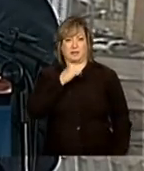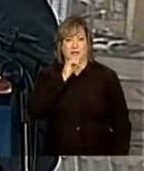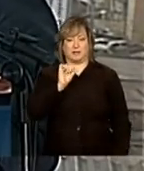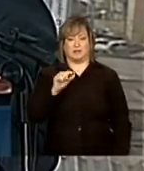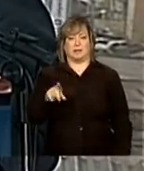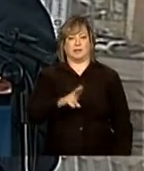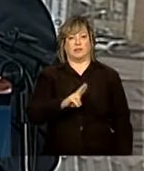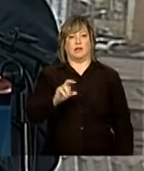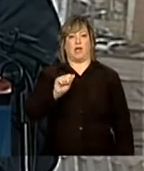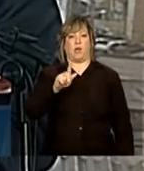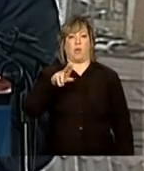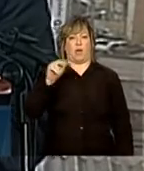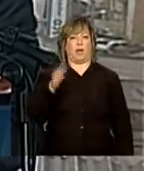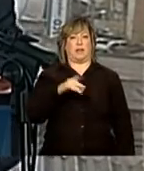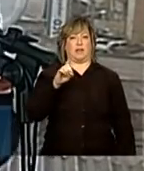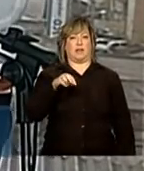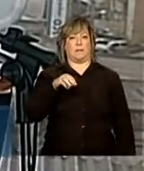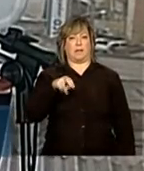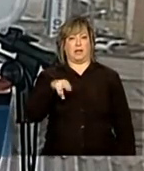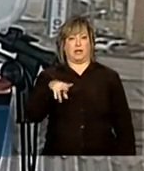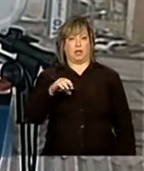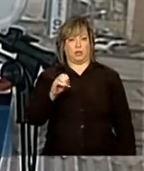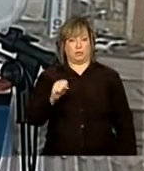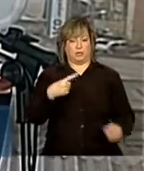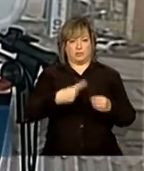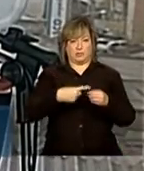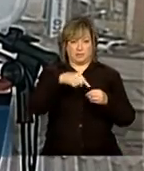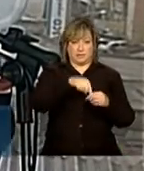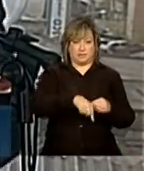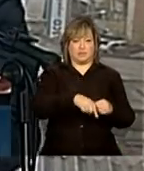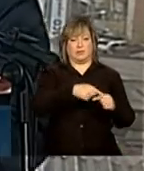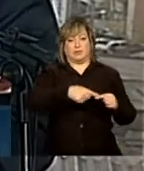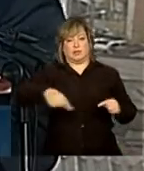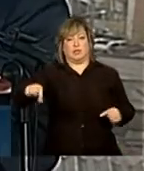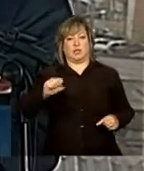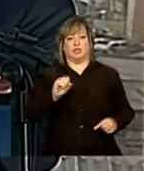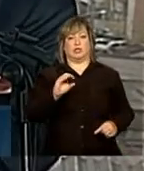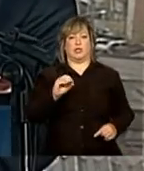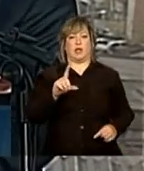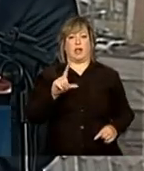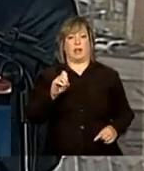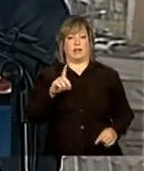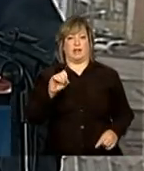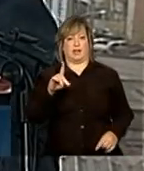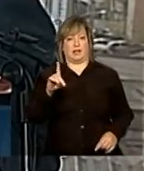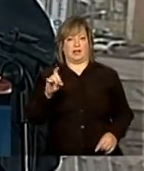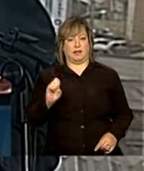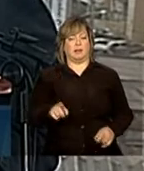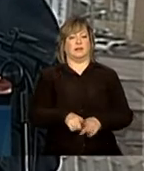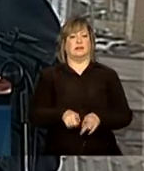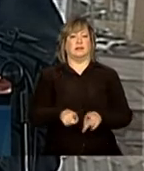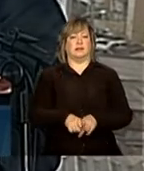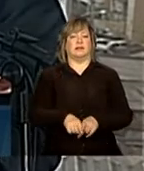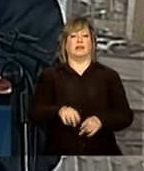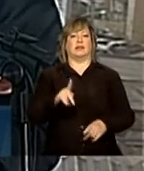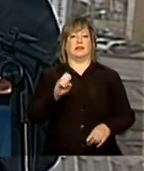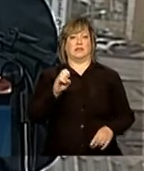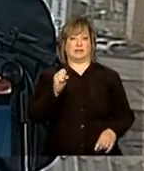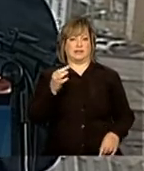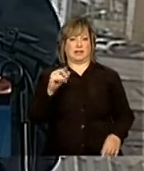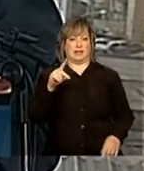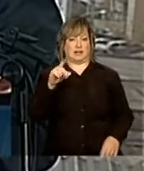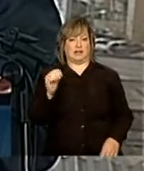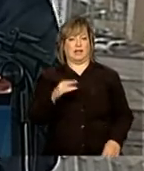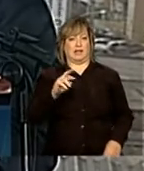Água de Meninos. Ela liga Água de Meninos, liga a Soledade, a Lapinha, a Estrada da Rainha, a Baixa